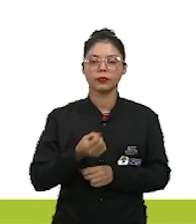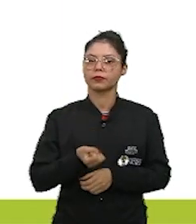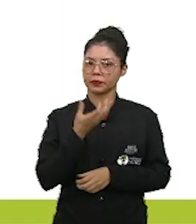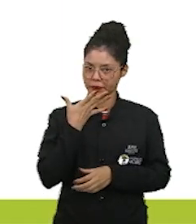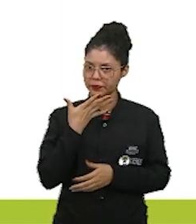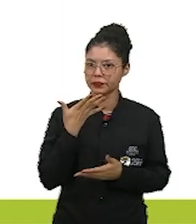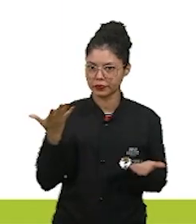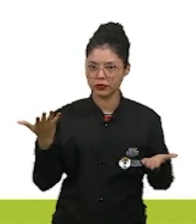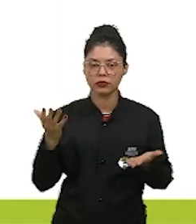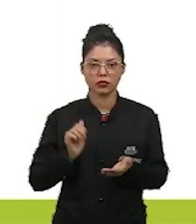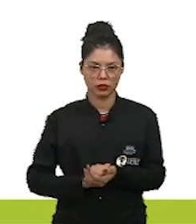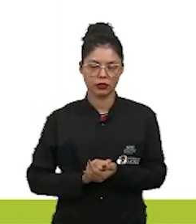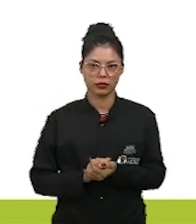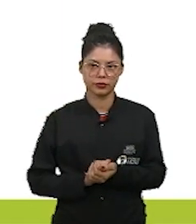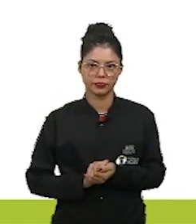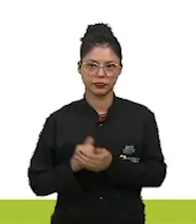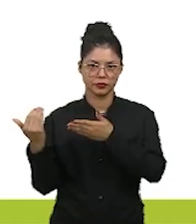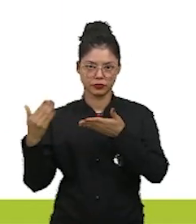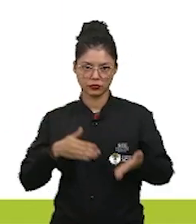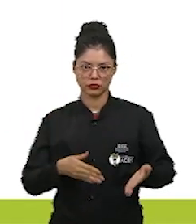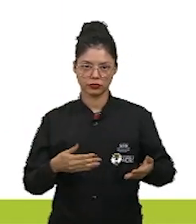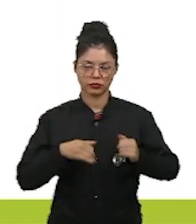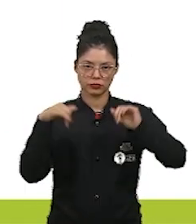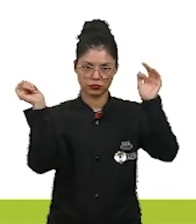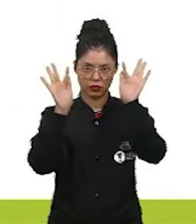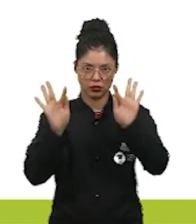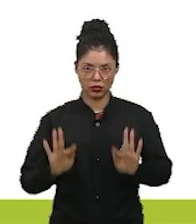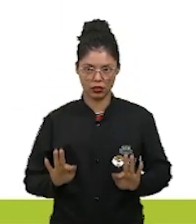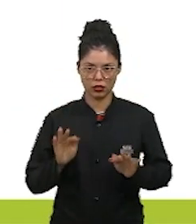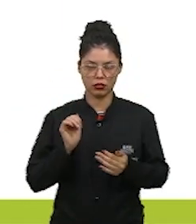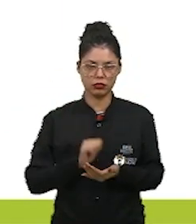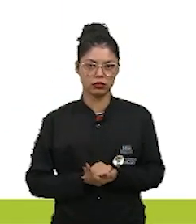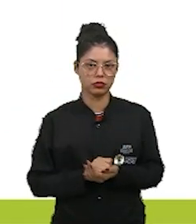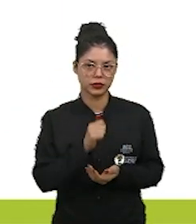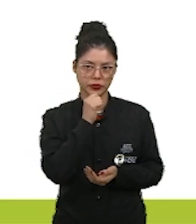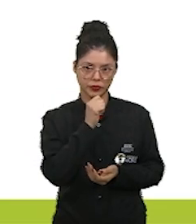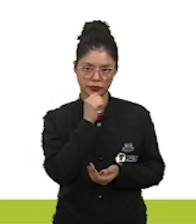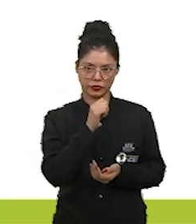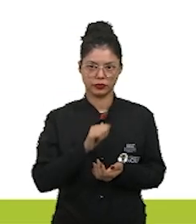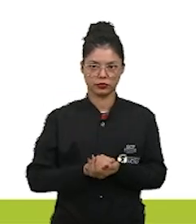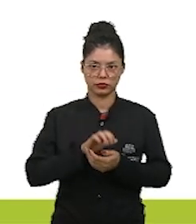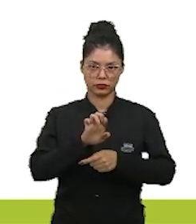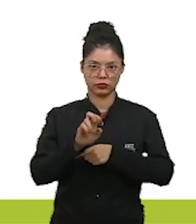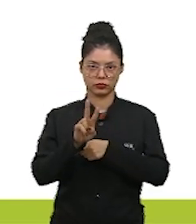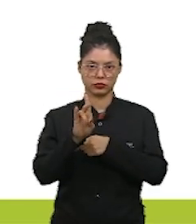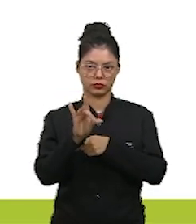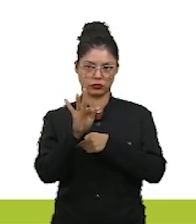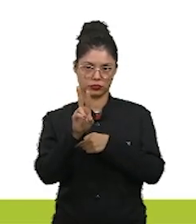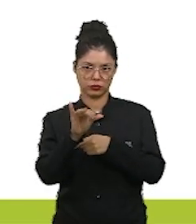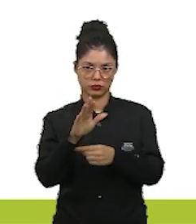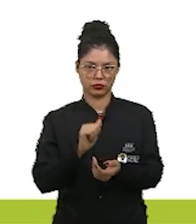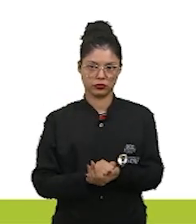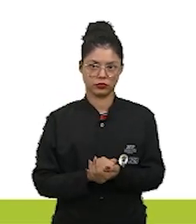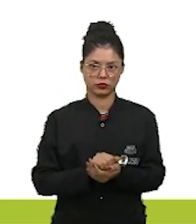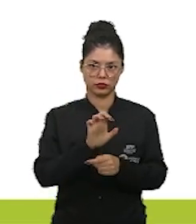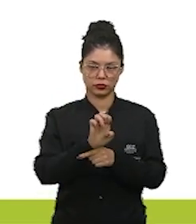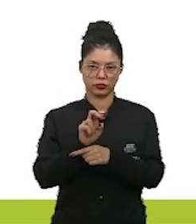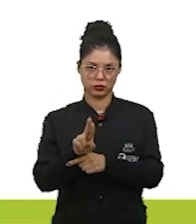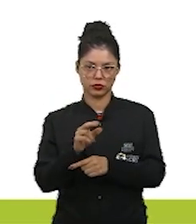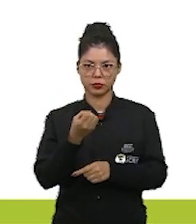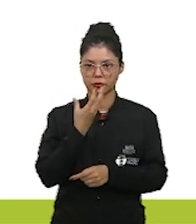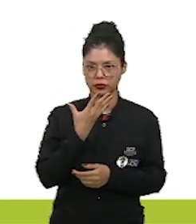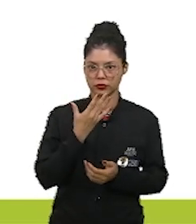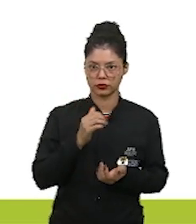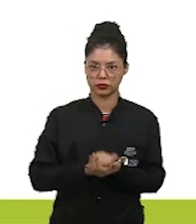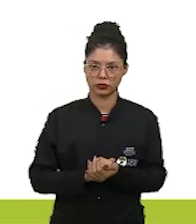o bem para quê? Para chegar à felicidade, para chegar à eudaimonia. Eu, em grego, significa